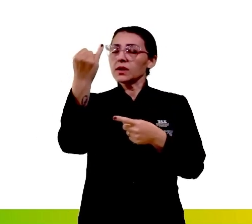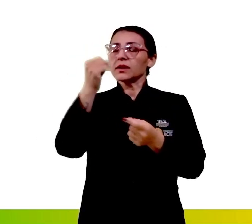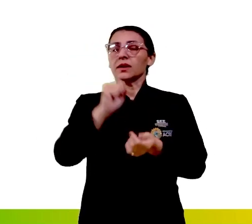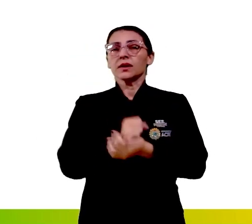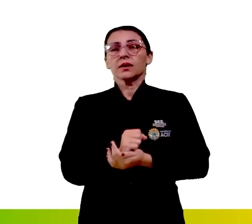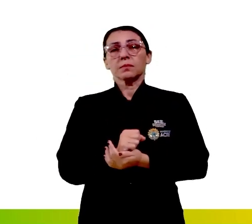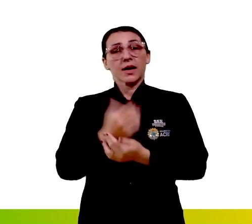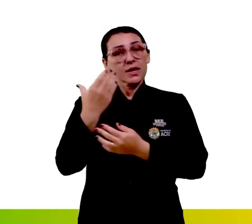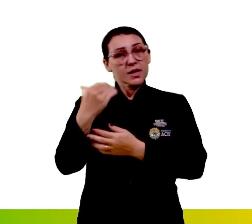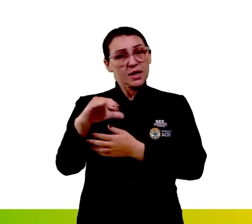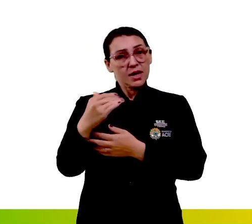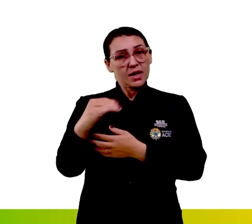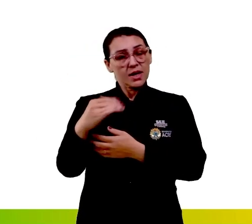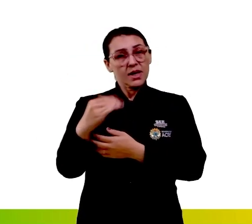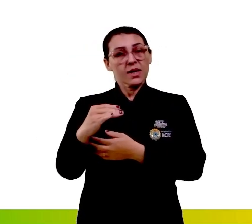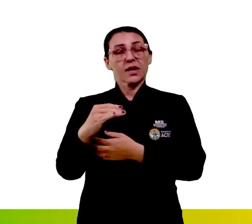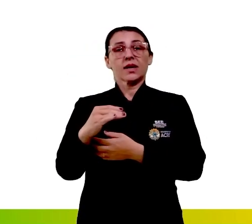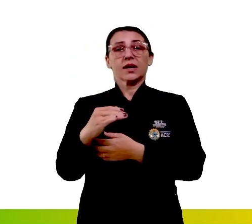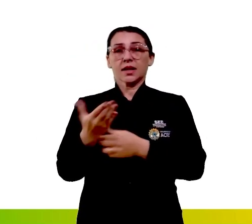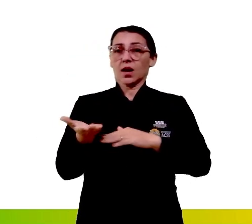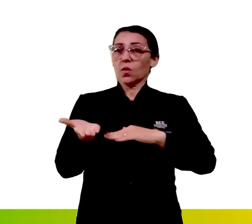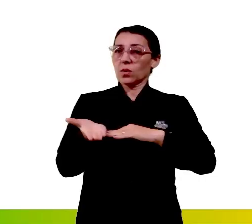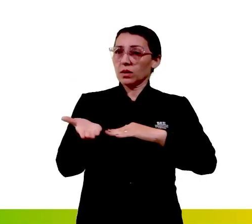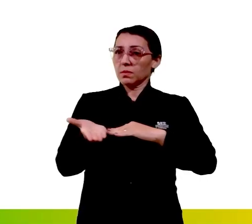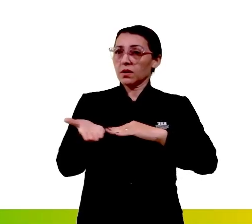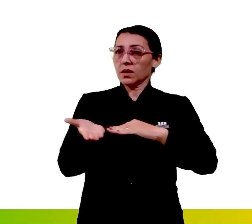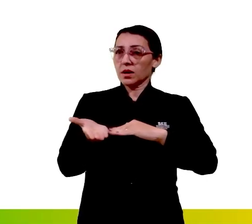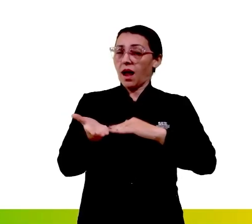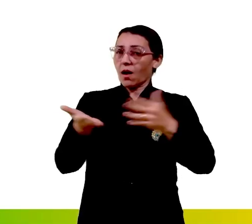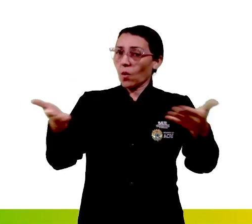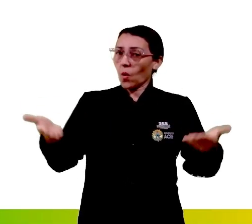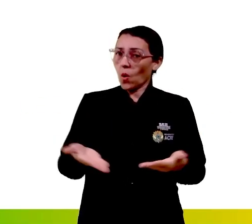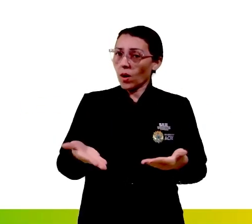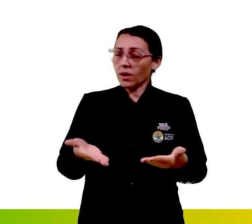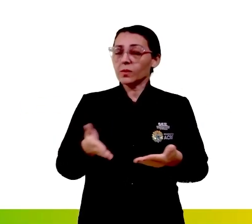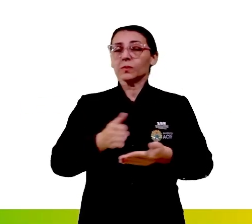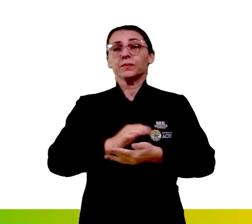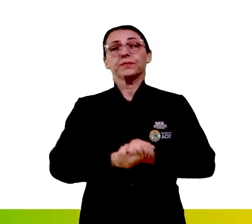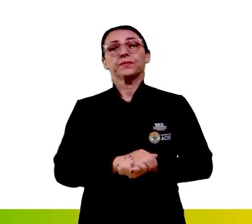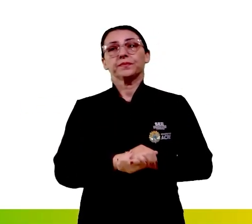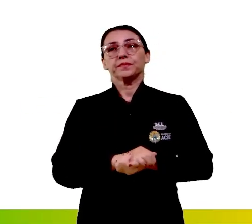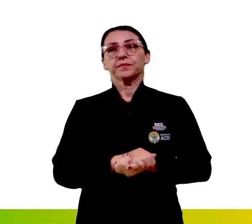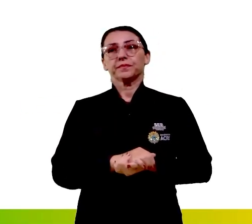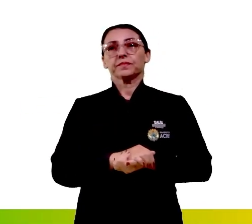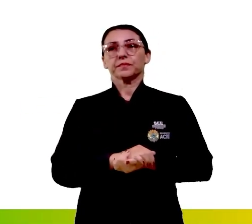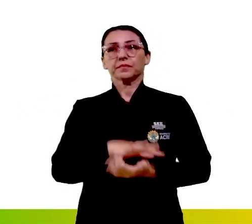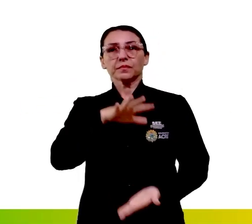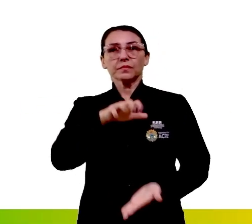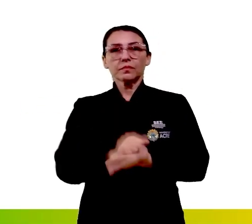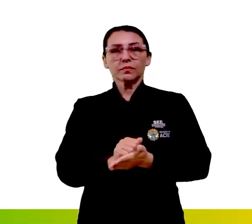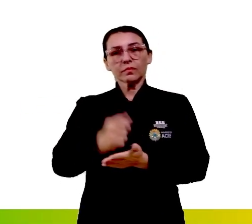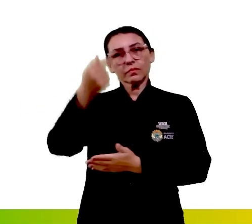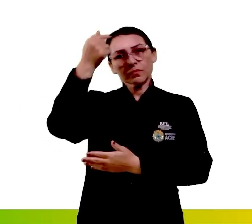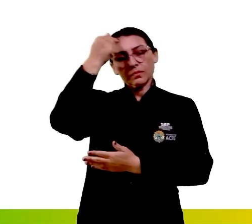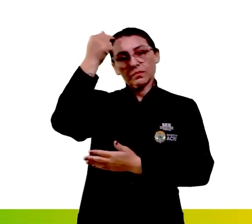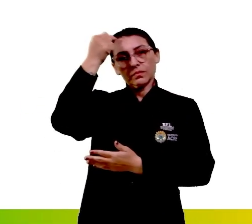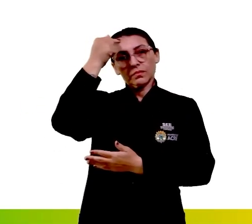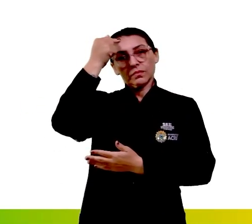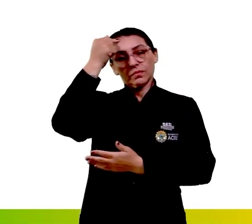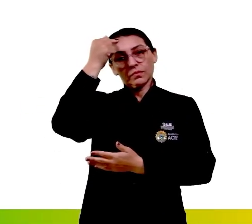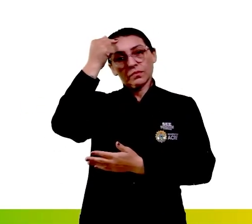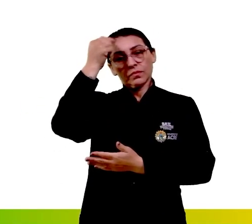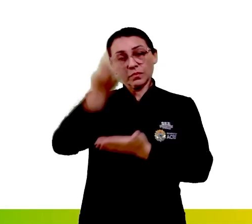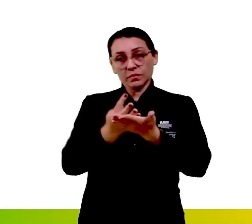inclusive para a ciência, na contemporaneidade, ou seja, agora, no hoje. Consolidação do pensamento